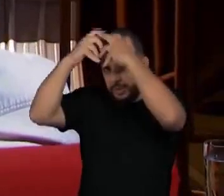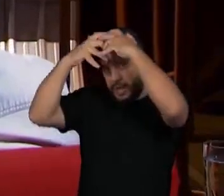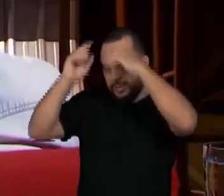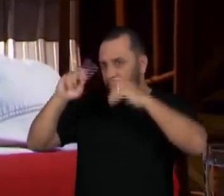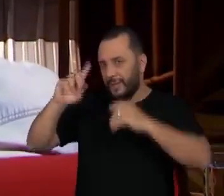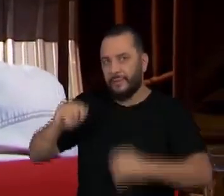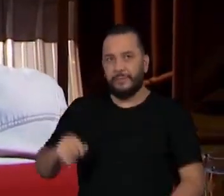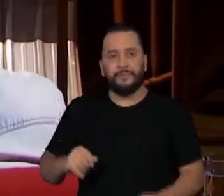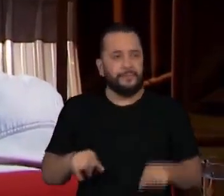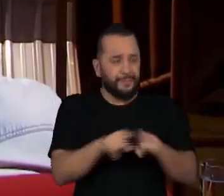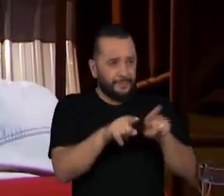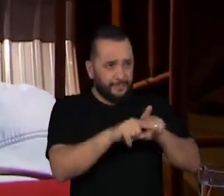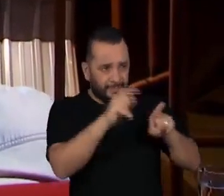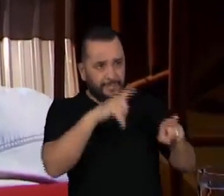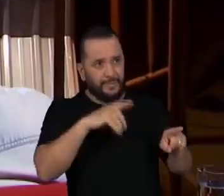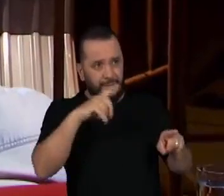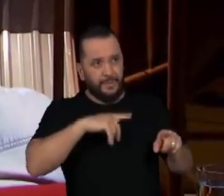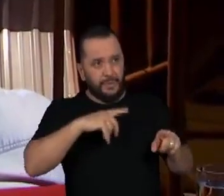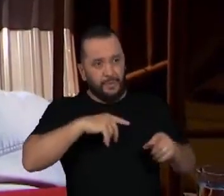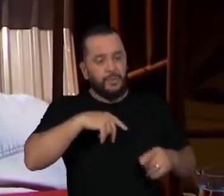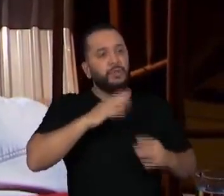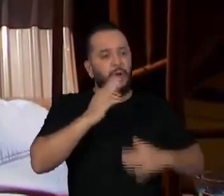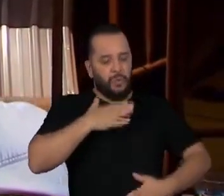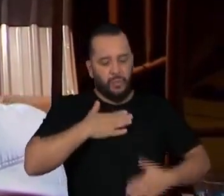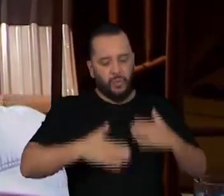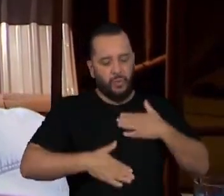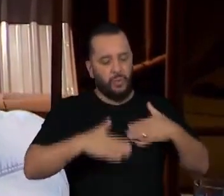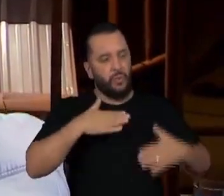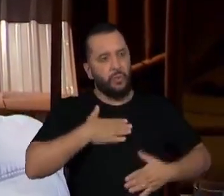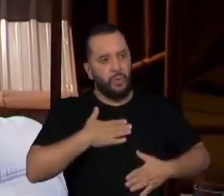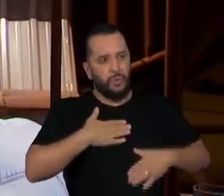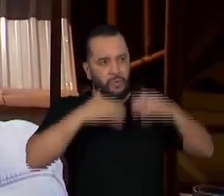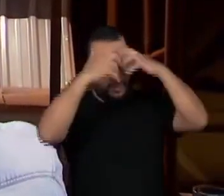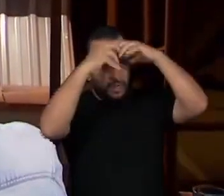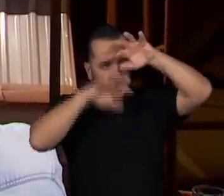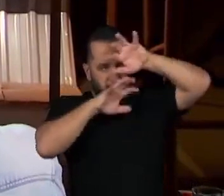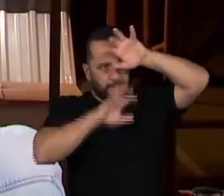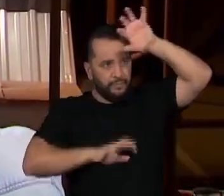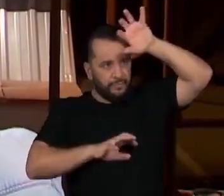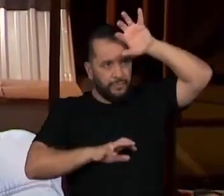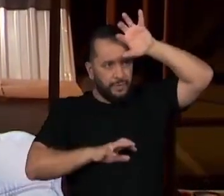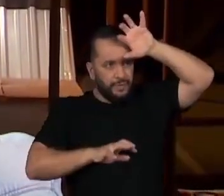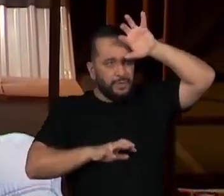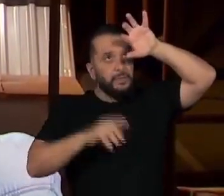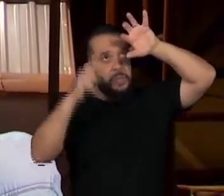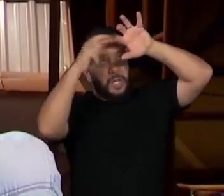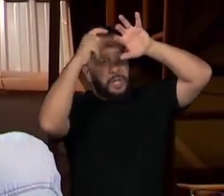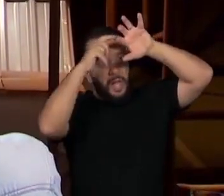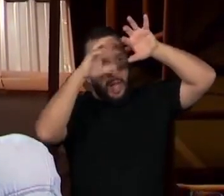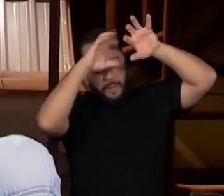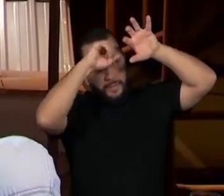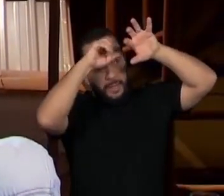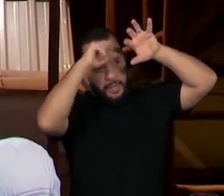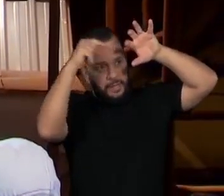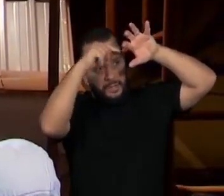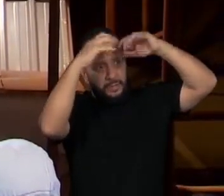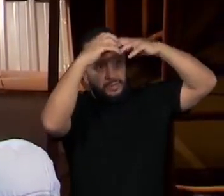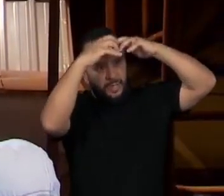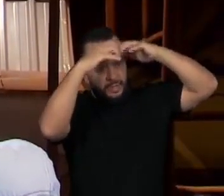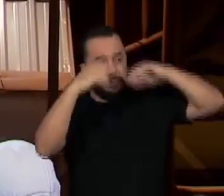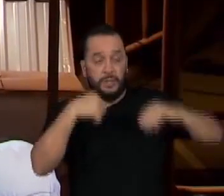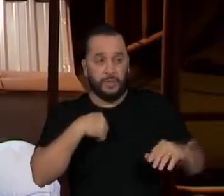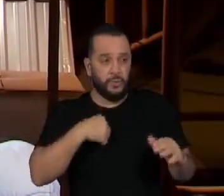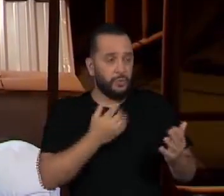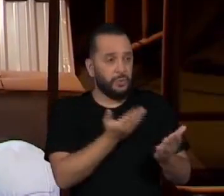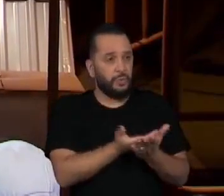muita gente que separa essas duas coisas né e fala que a gente aprende com o cérebro eu não sei se porque eu estudei